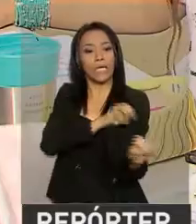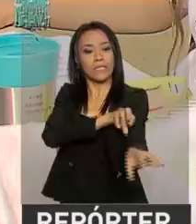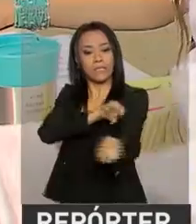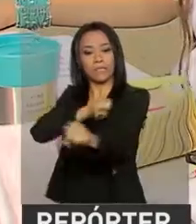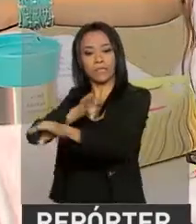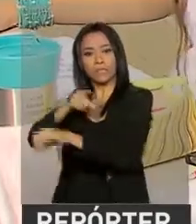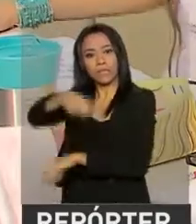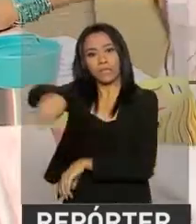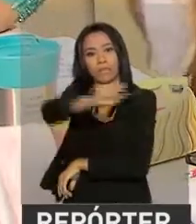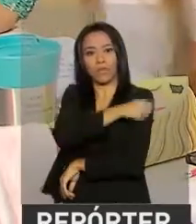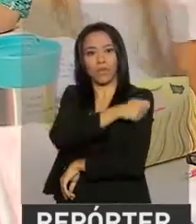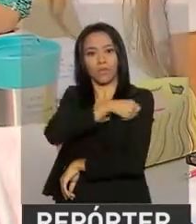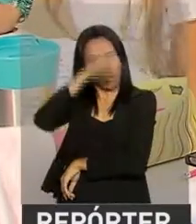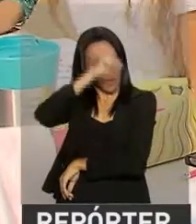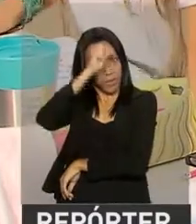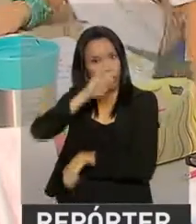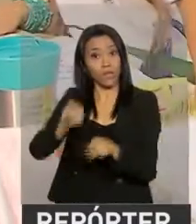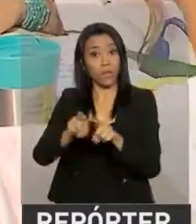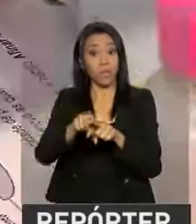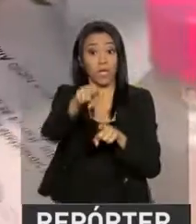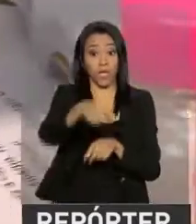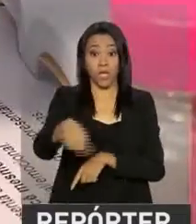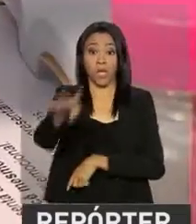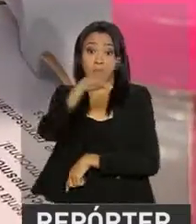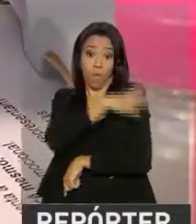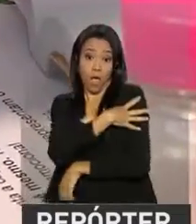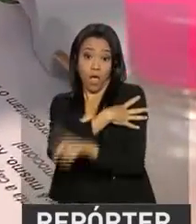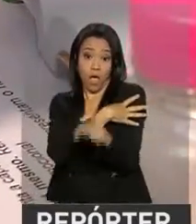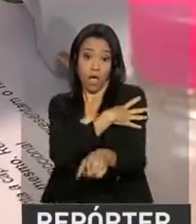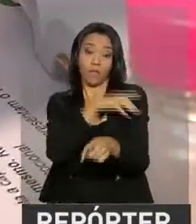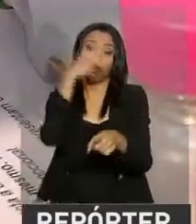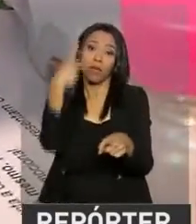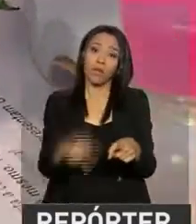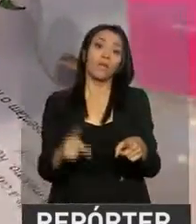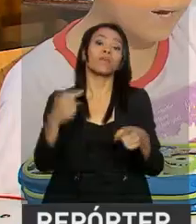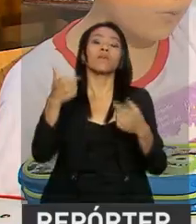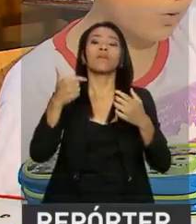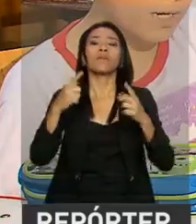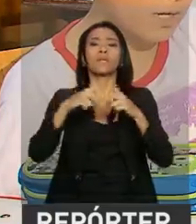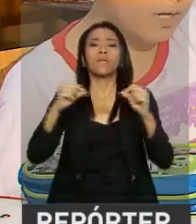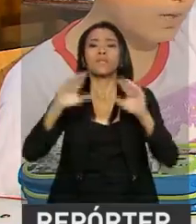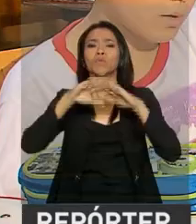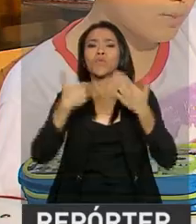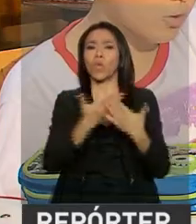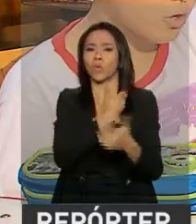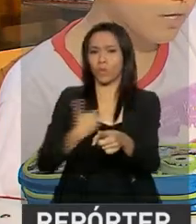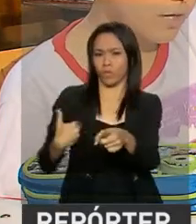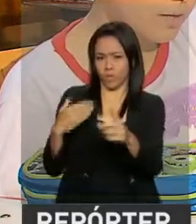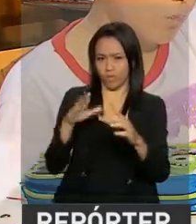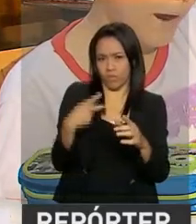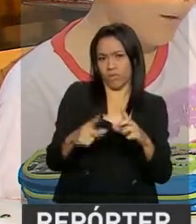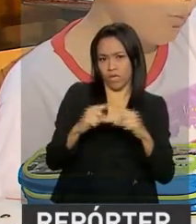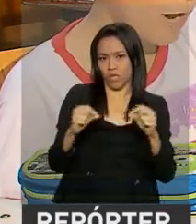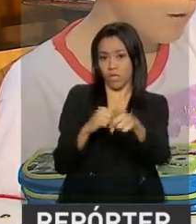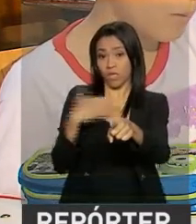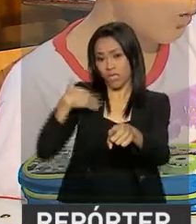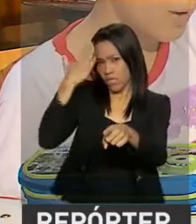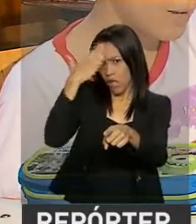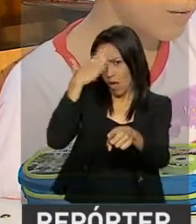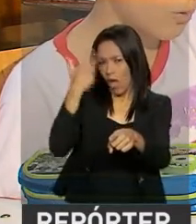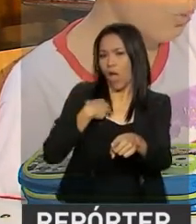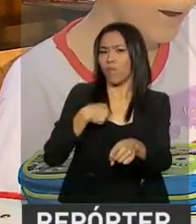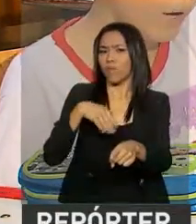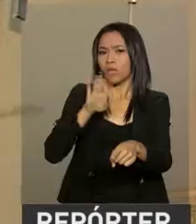aprendizagem os alunos do quarto ano na escola classe 102 sul em brasília sabem disso e cuidando direitinho